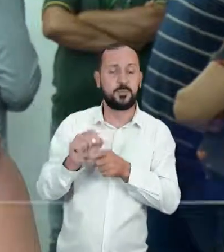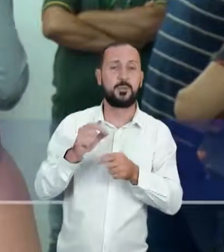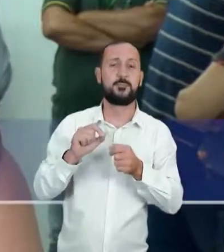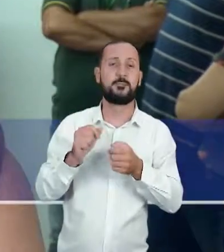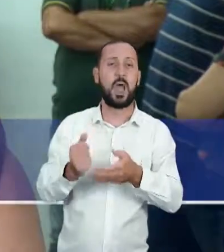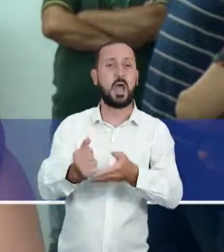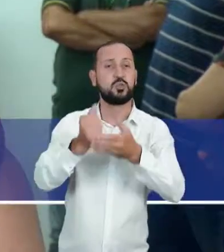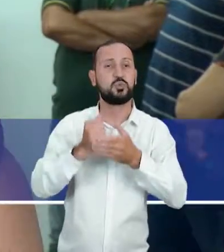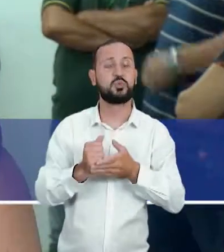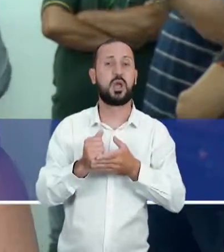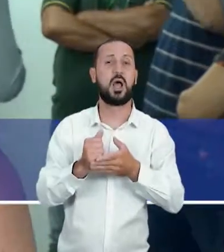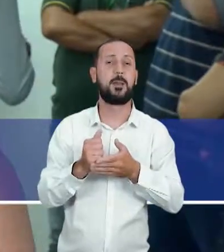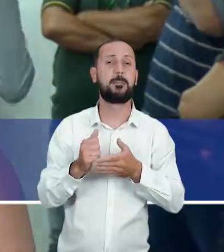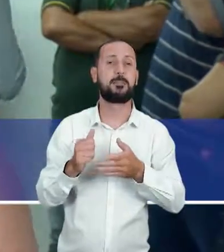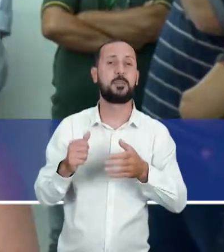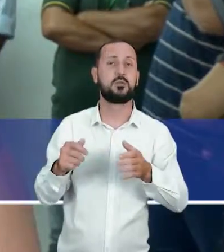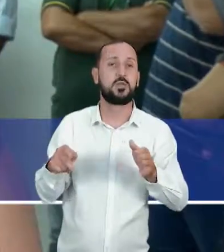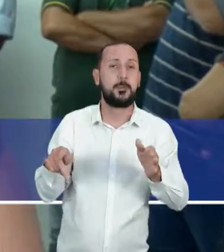incentivo para fomentar mais